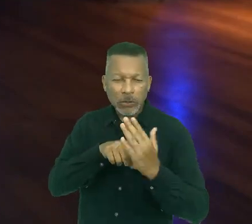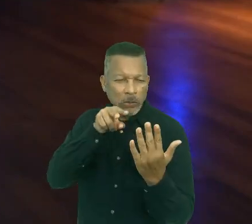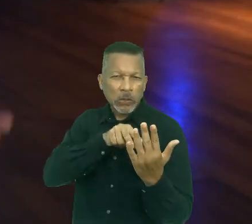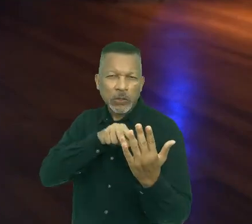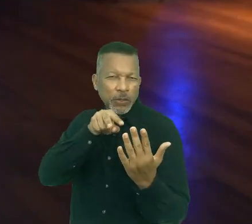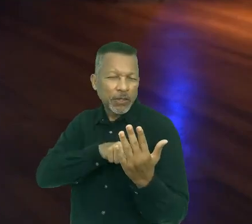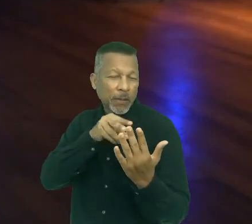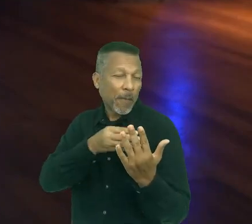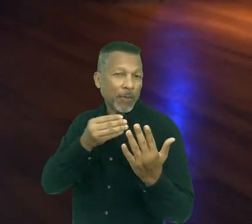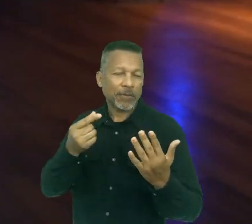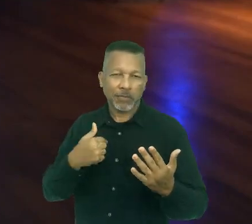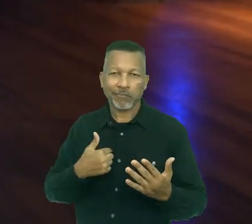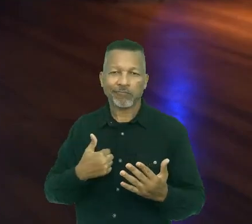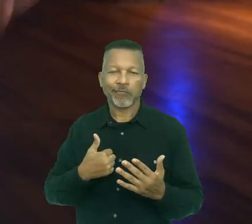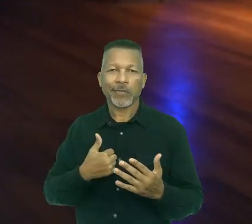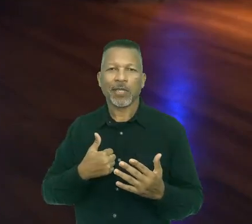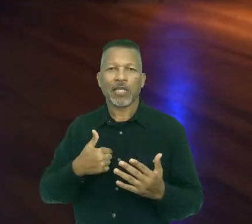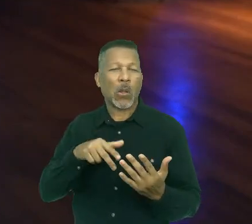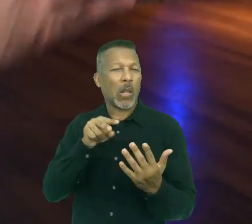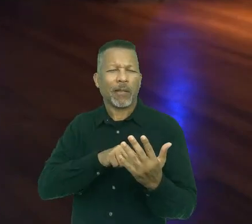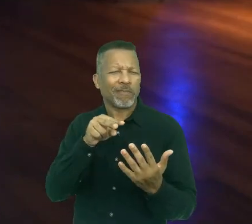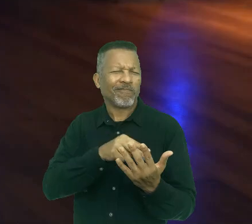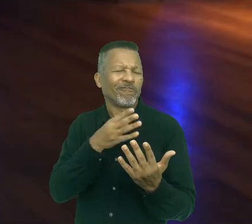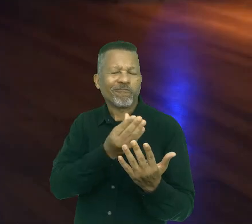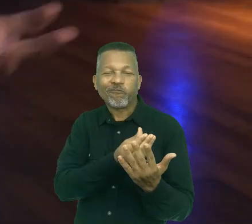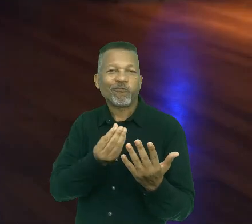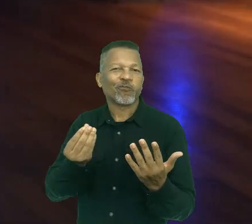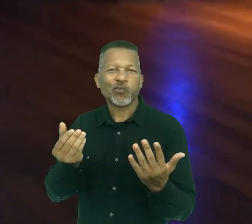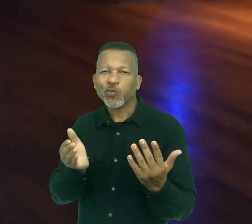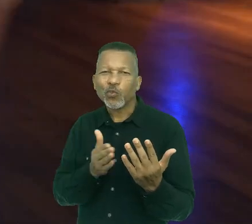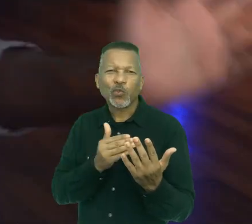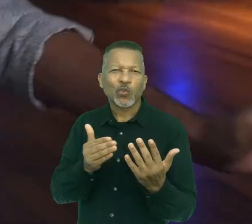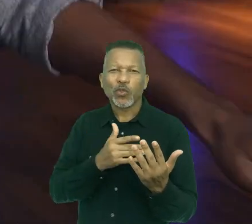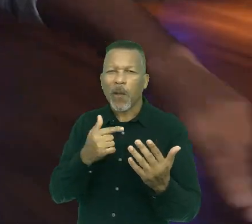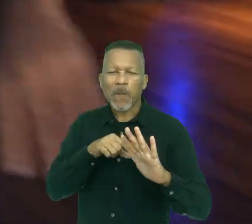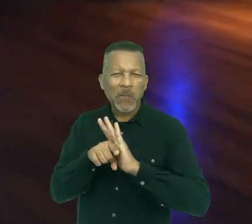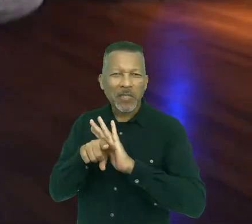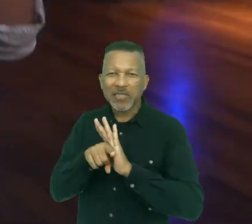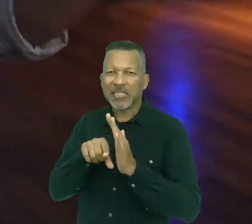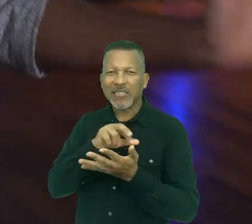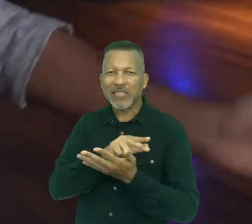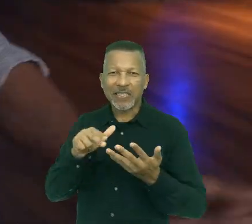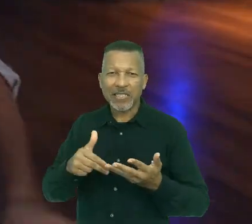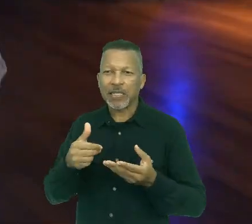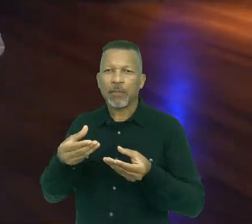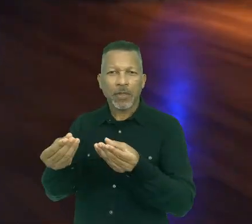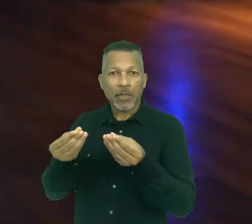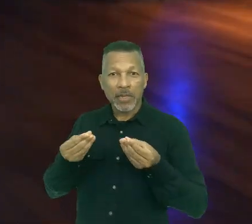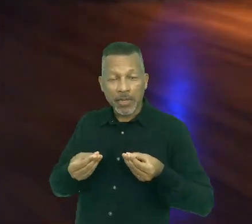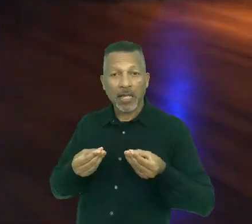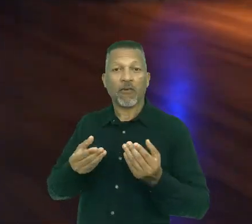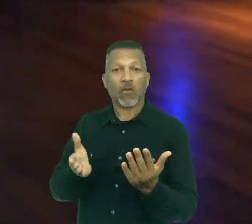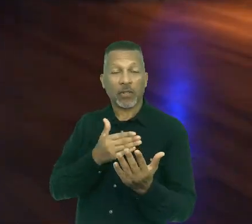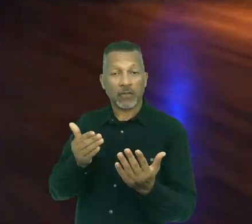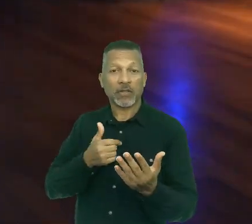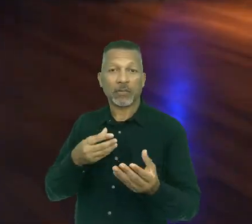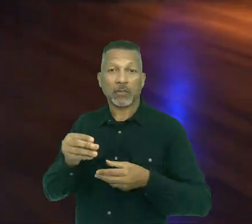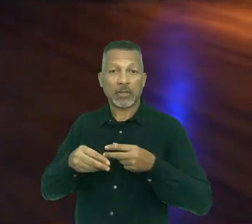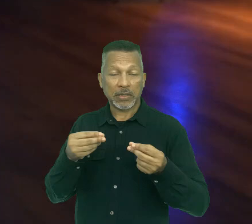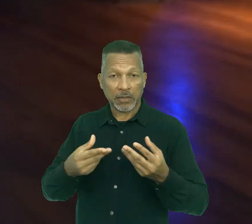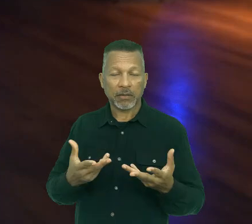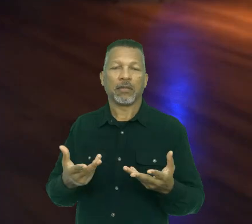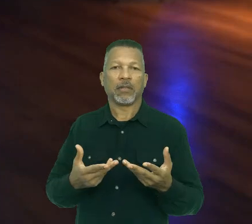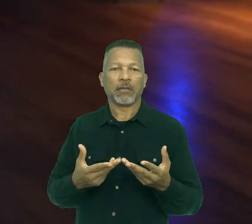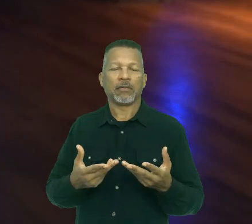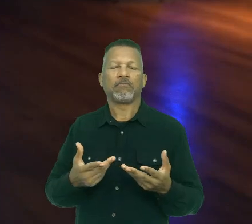livro, e eu fui precoce. E eu li muito livro, muita pesquisa, ganhava livro, tudo. Então, assim, a